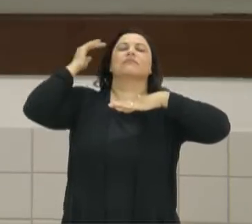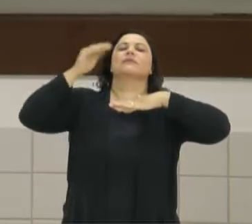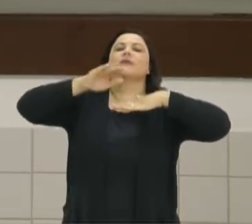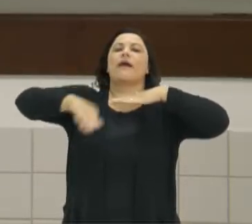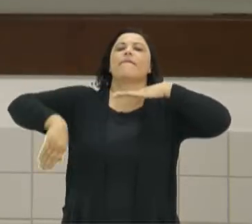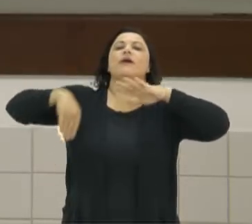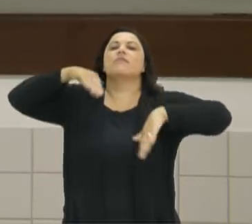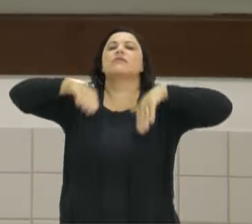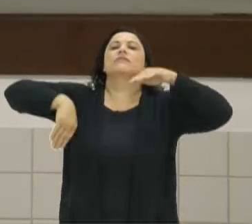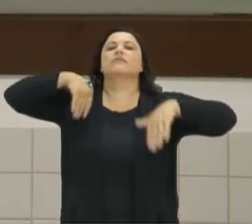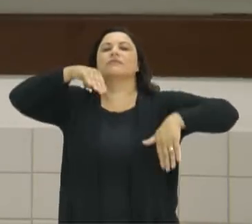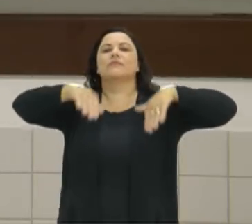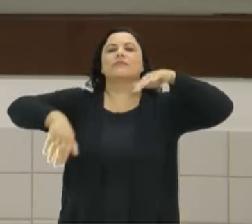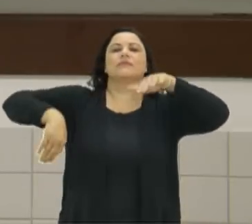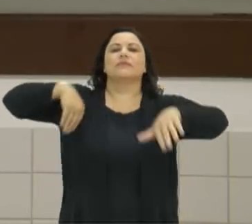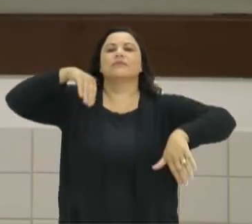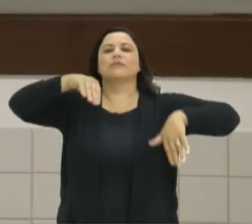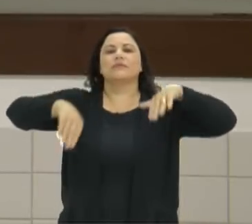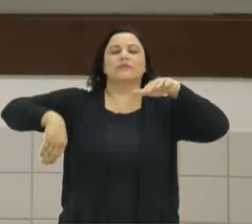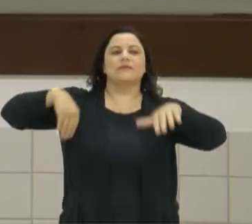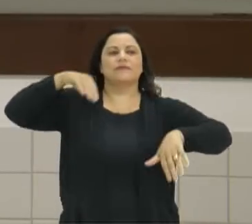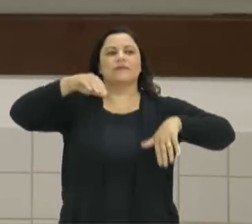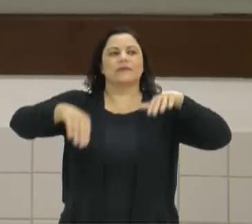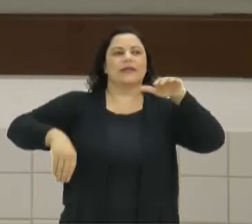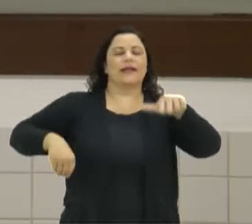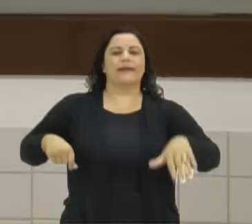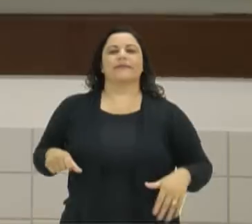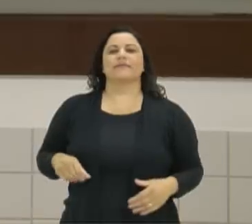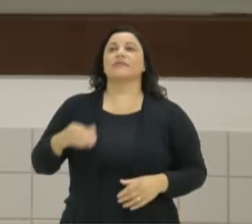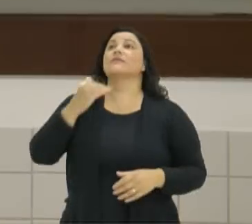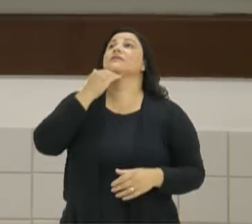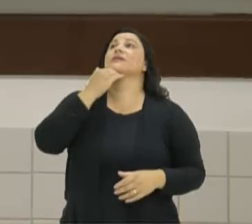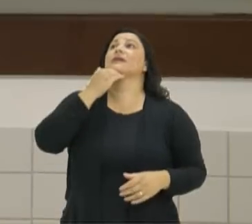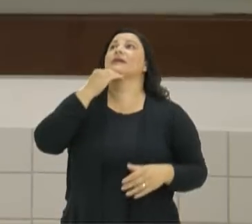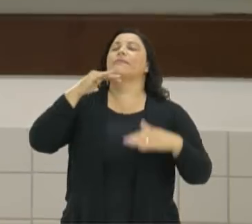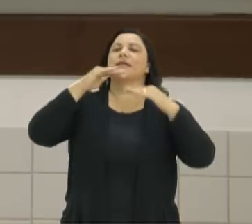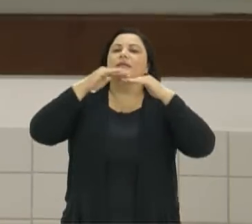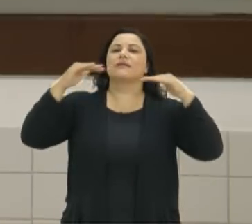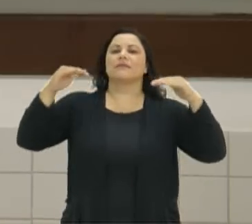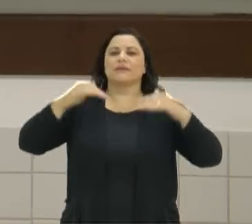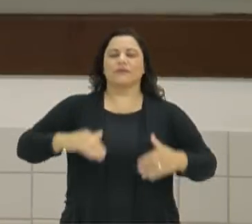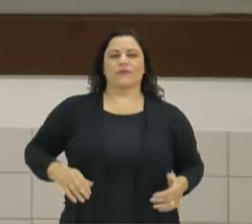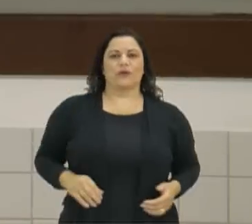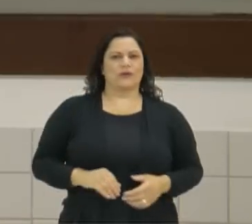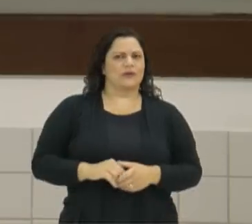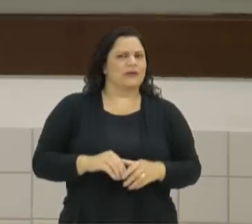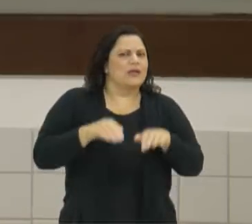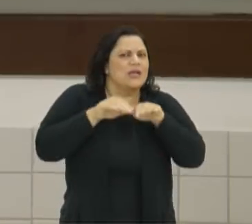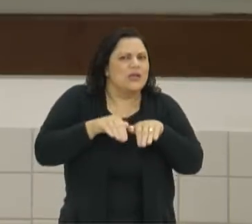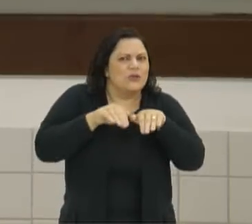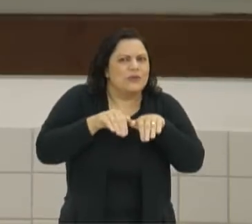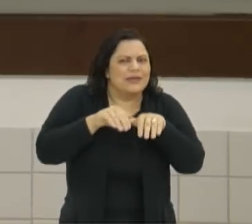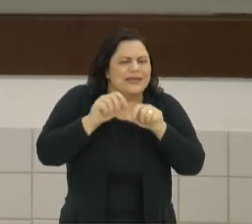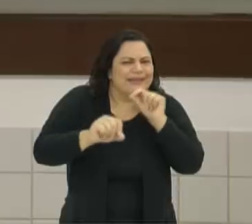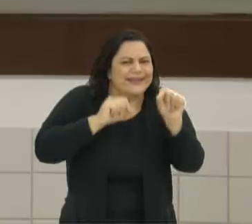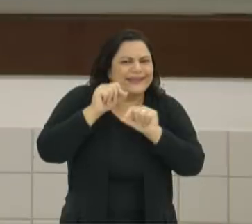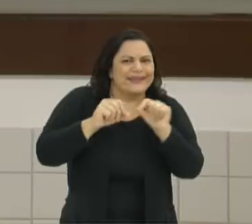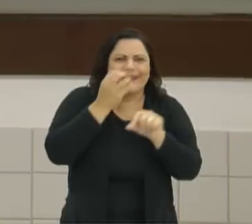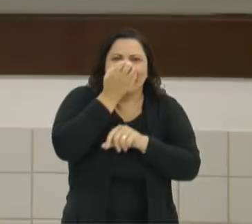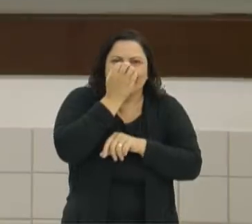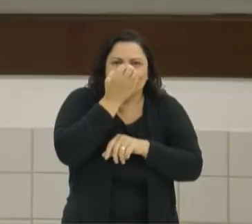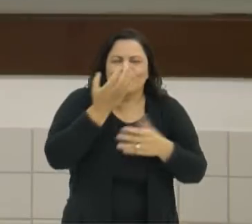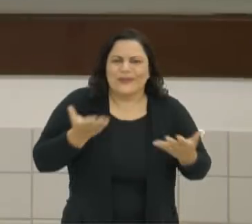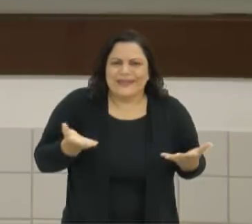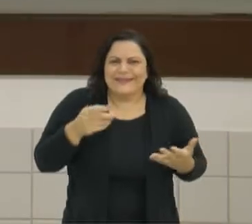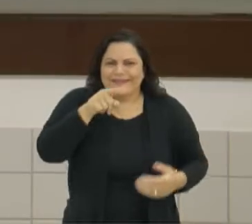d'água e nada como se fosse o crawl com a cabeça para fora d'água, tá? E o cachorrinho? O que é o cachorrinho? O cachorrinho você